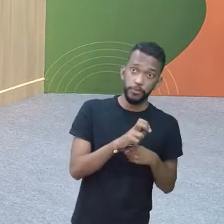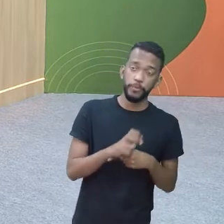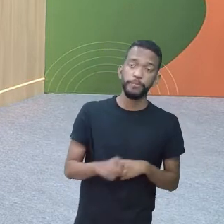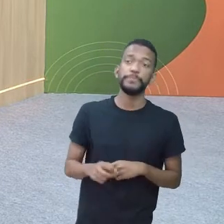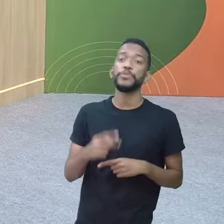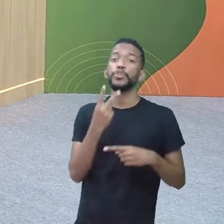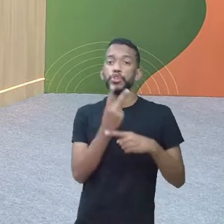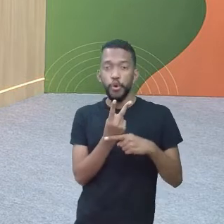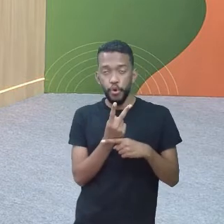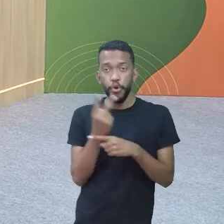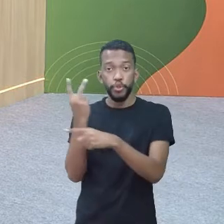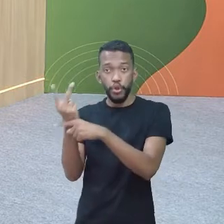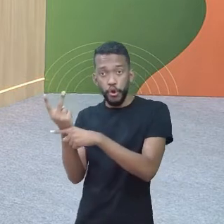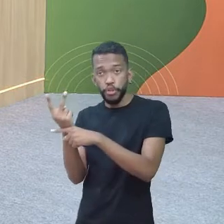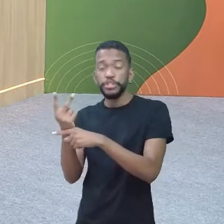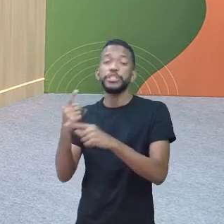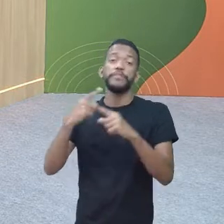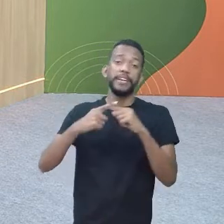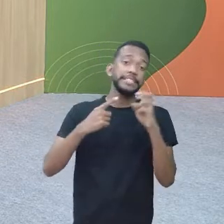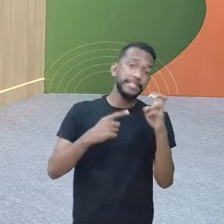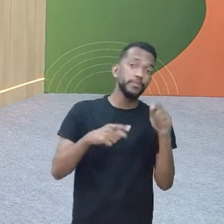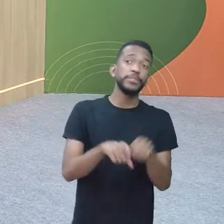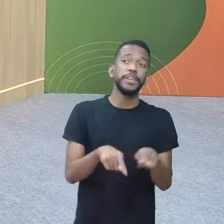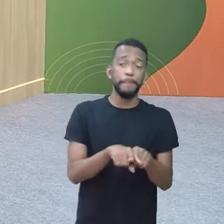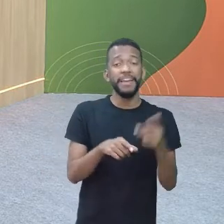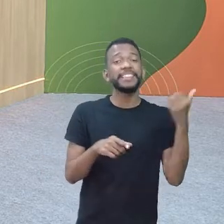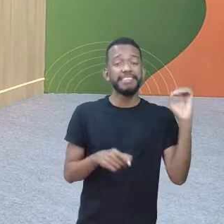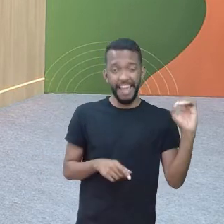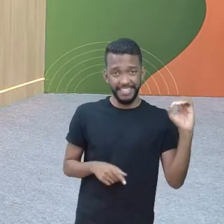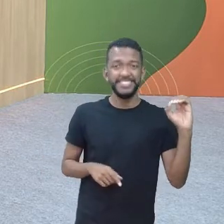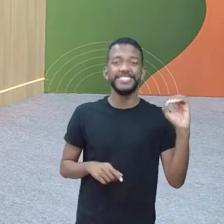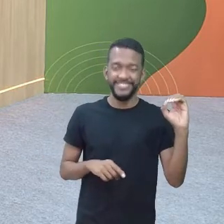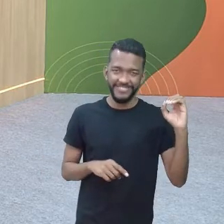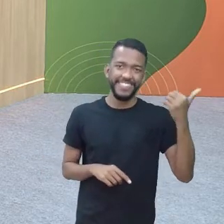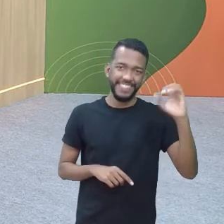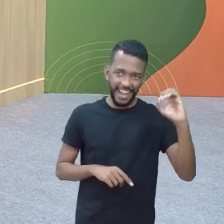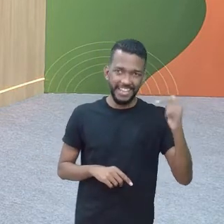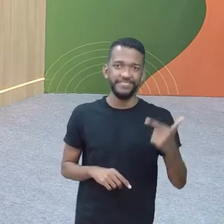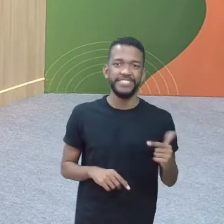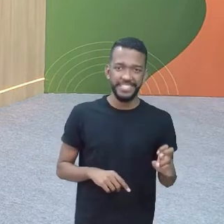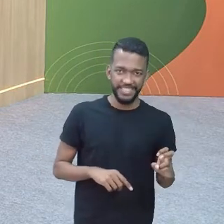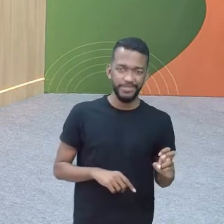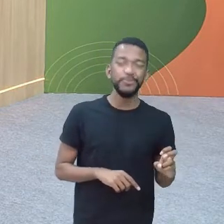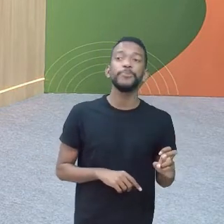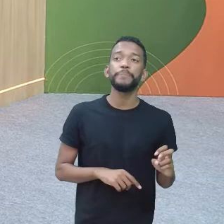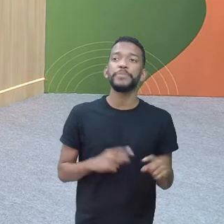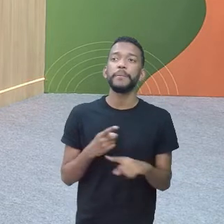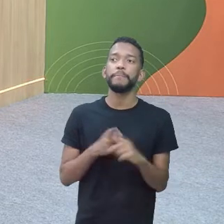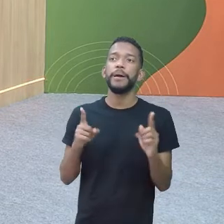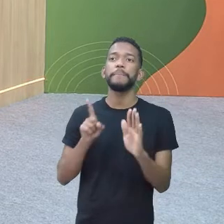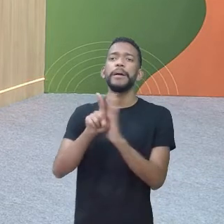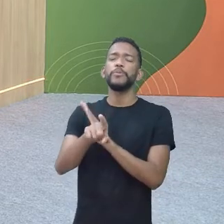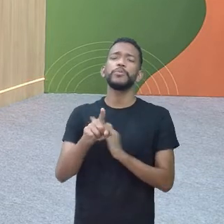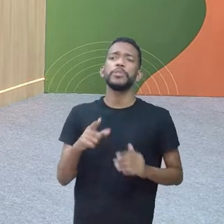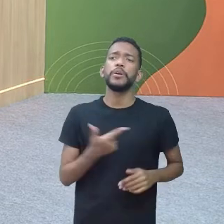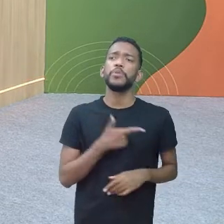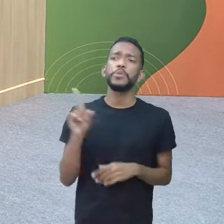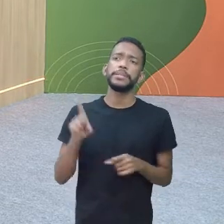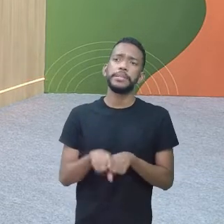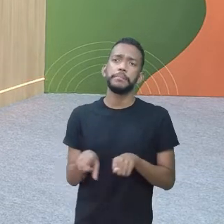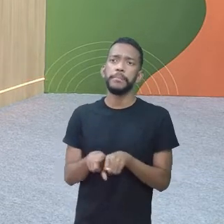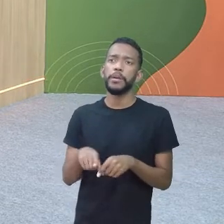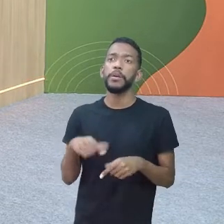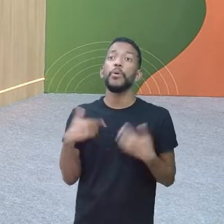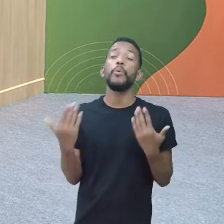o 2 vezes 5 também vai ter que dar o 10 aqui. Só que a questão, ela faz uma outra pergunta, ó.